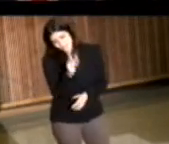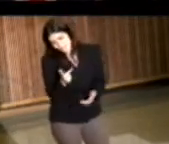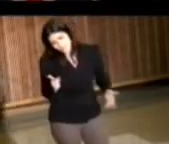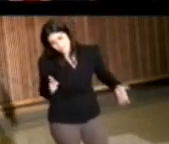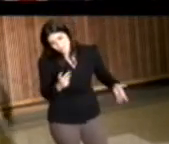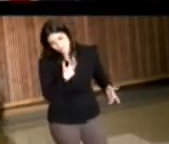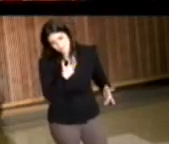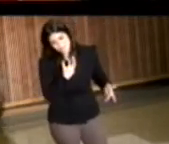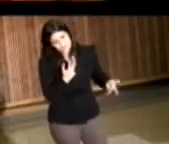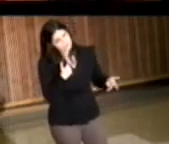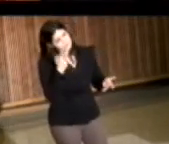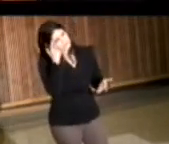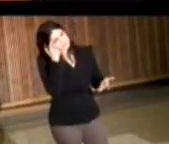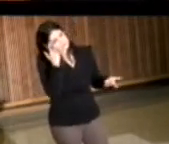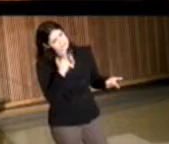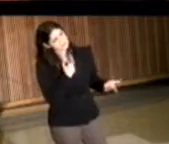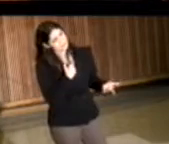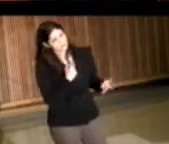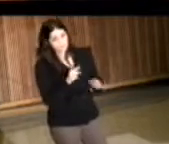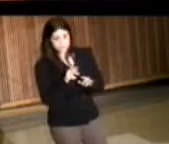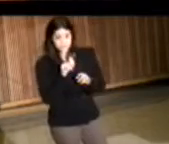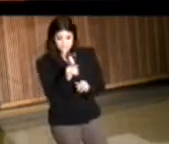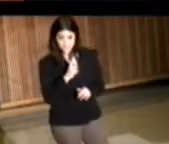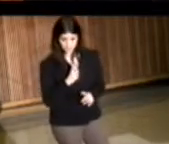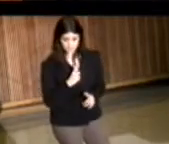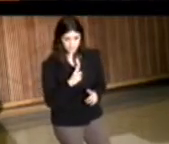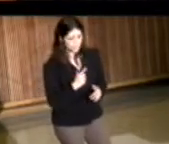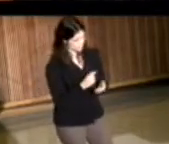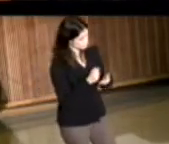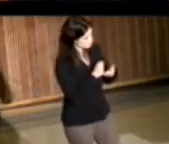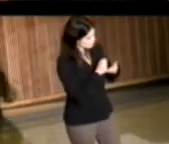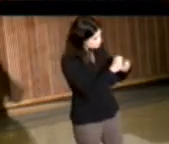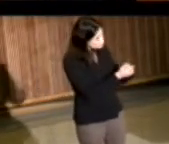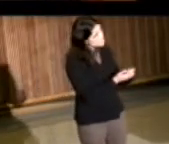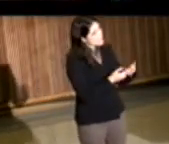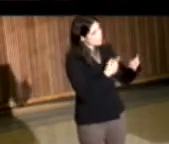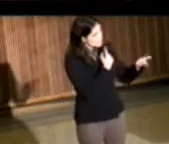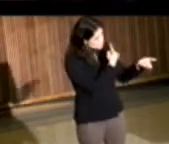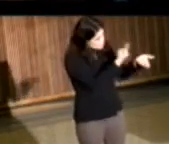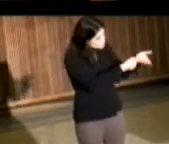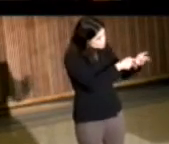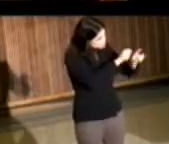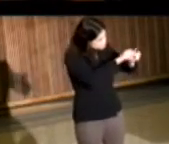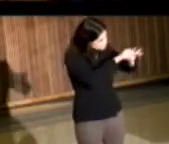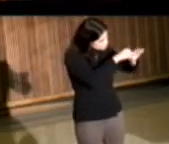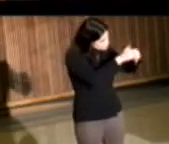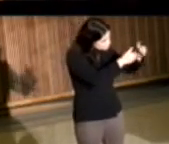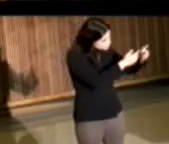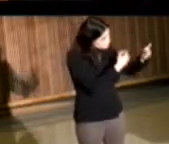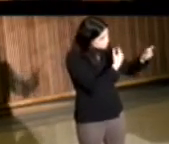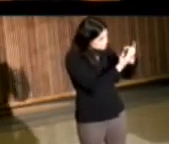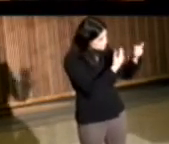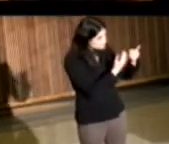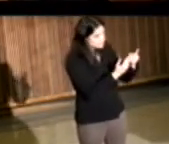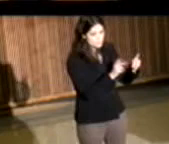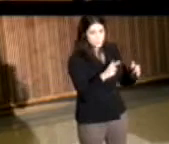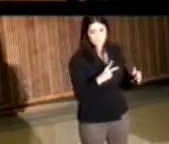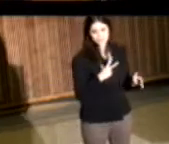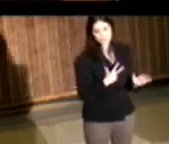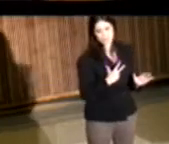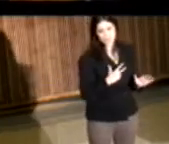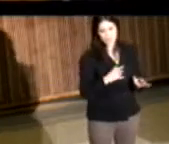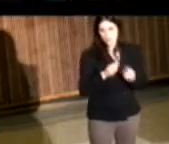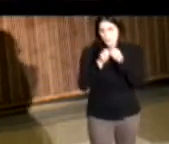sempre eu vou dizer, não, eu vou te ajudar por X tempo, e faço isso com maior alegria. Nunca ninguém ficou sabendo, estou falando